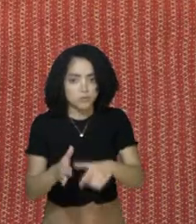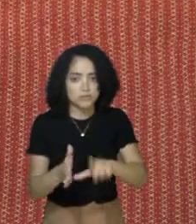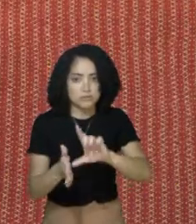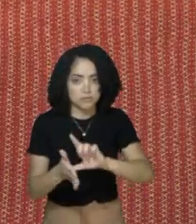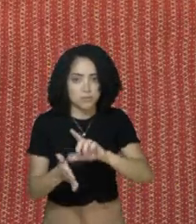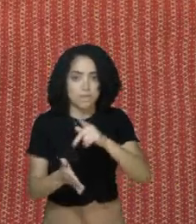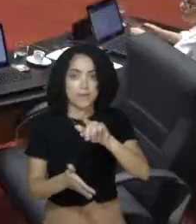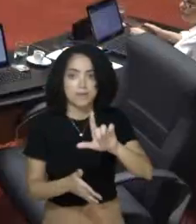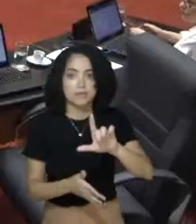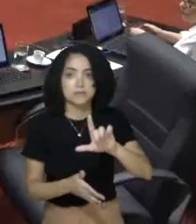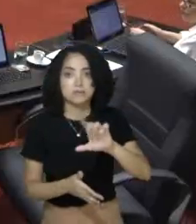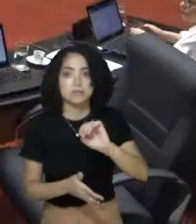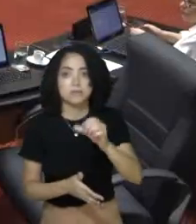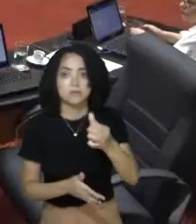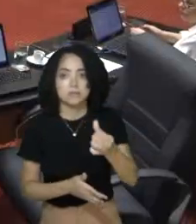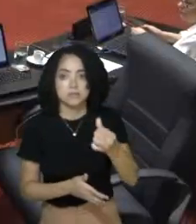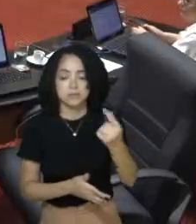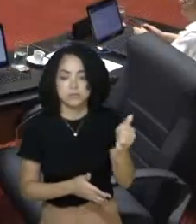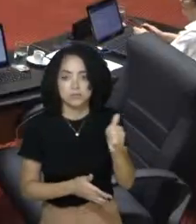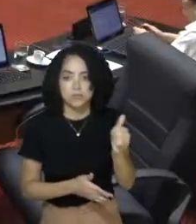011? Obrigado.